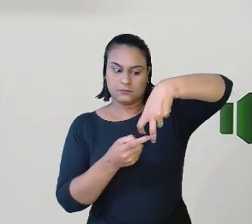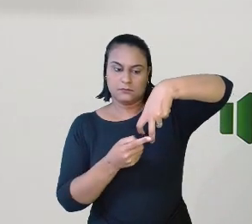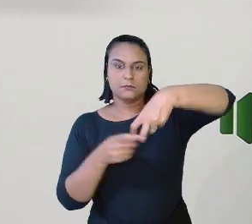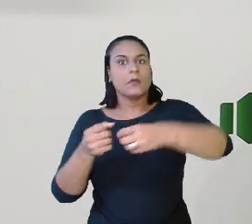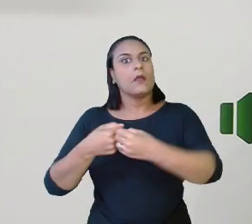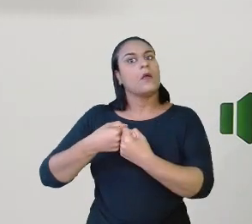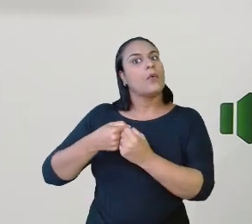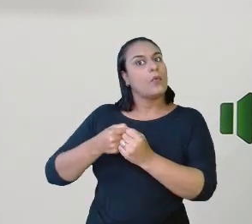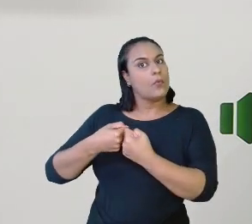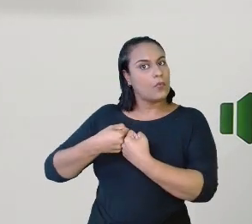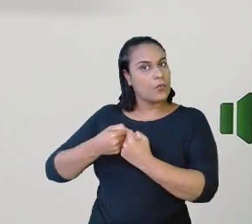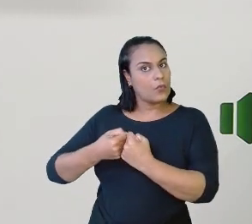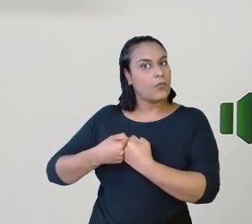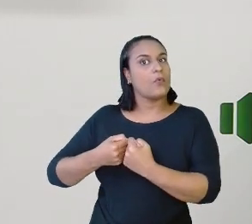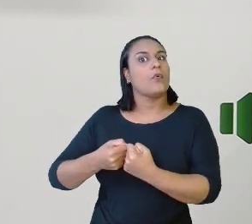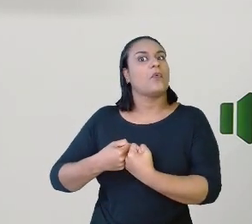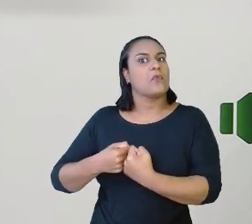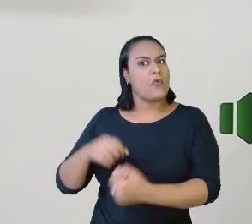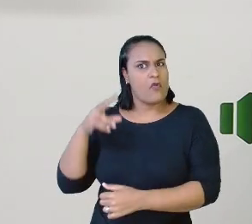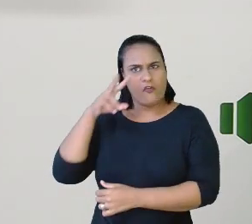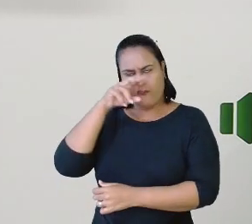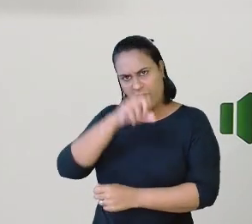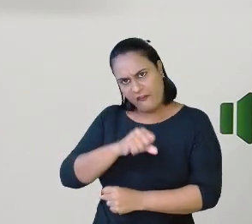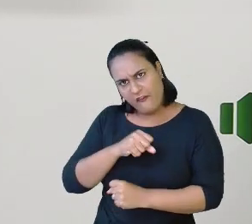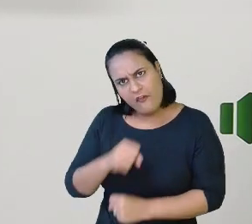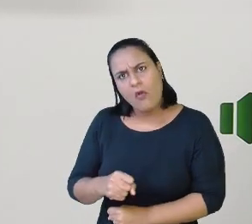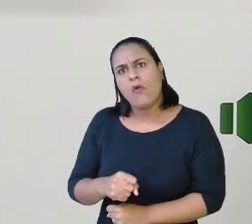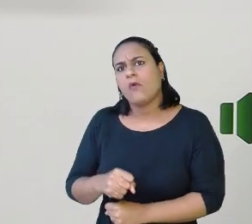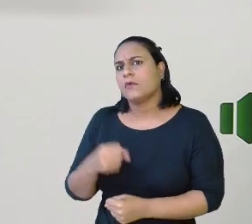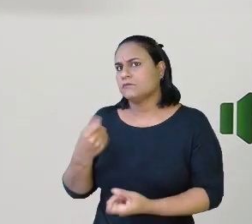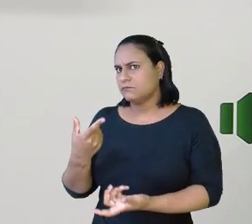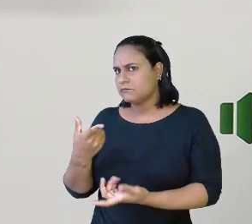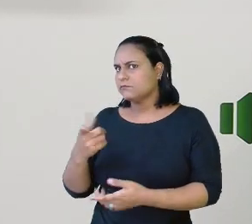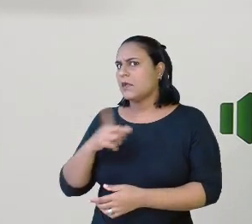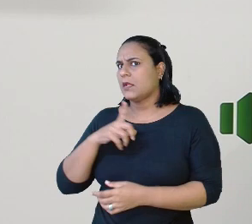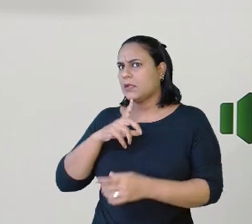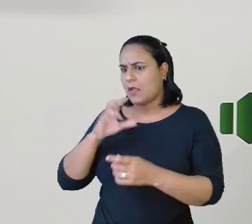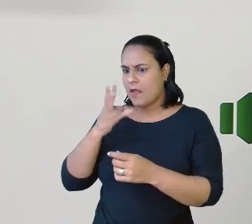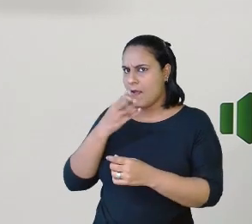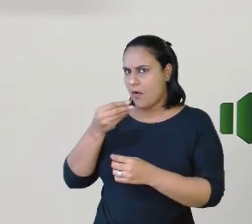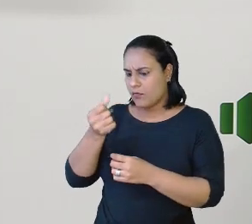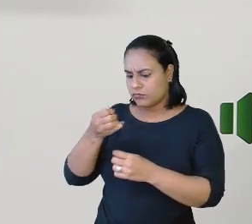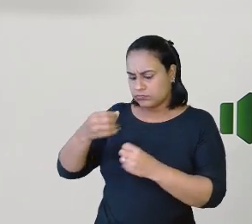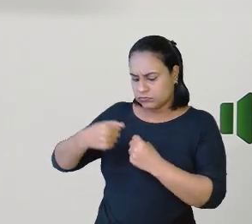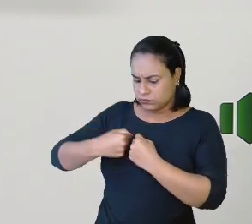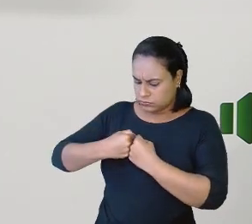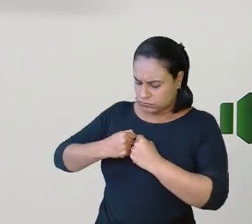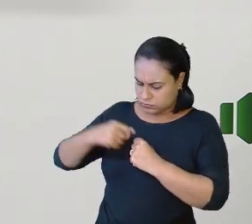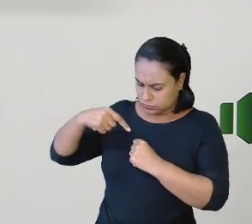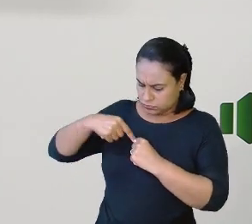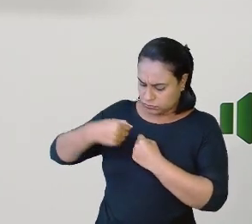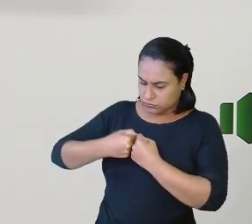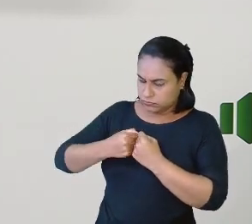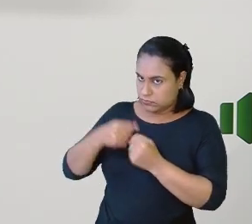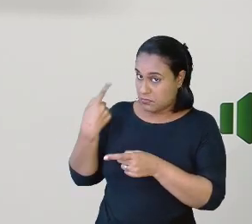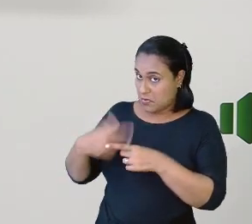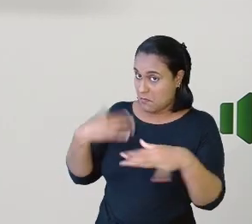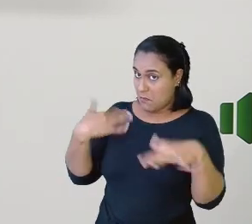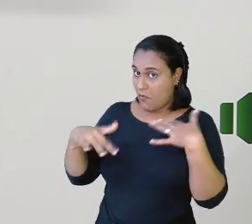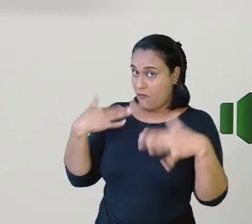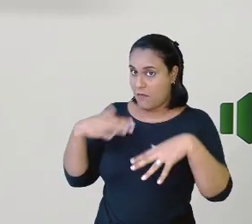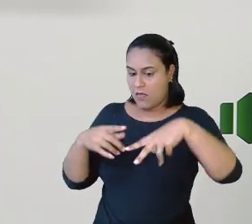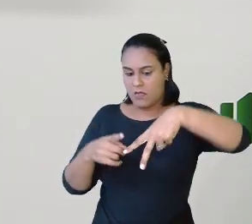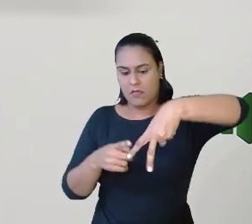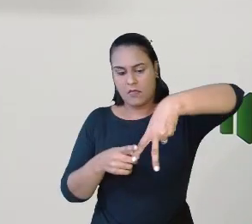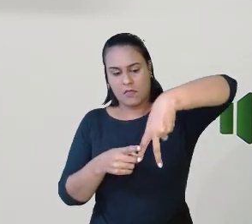articulação, muito forte e a gente tem muito material cartilaginoso ali, porque ó, a gente movimenta muito e